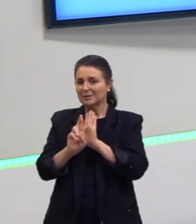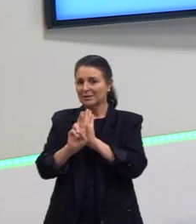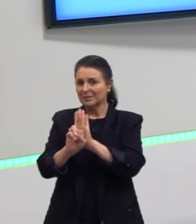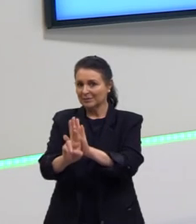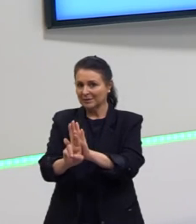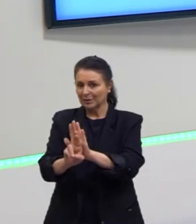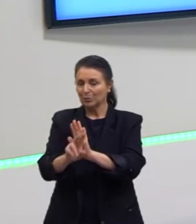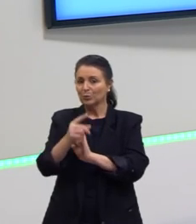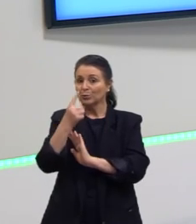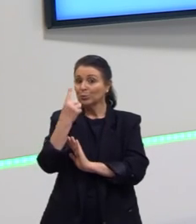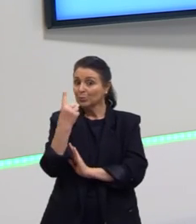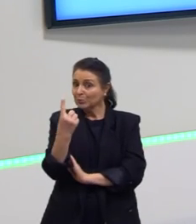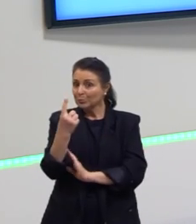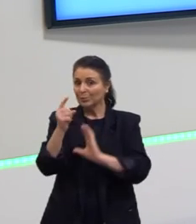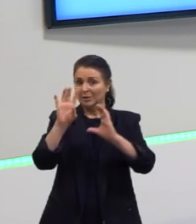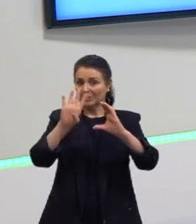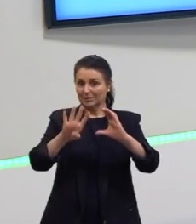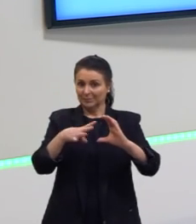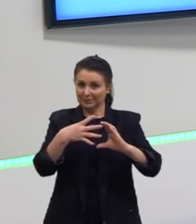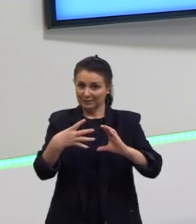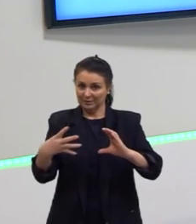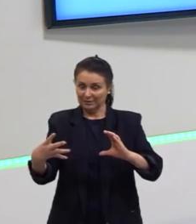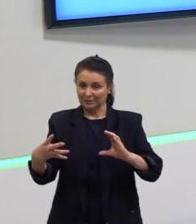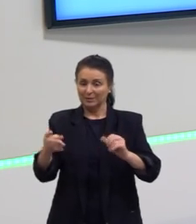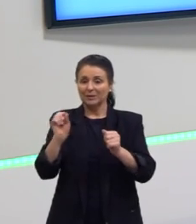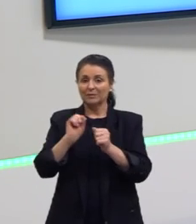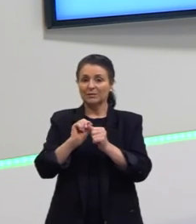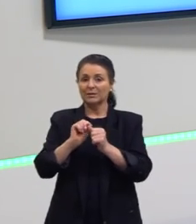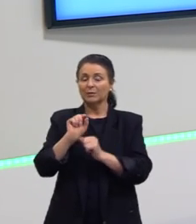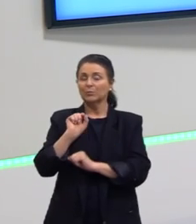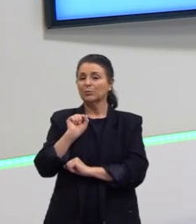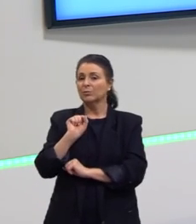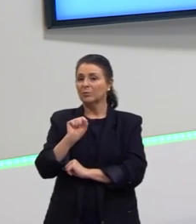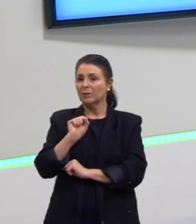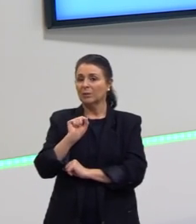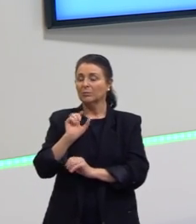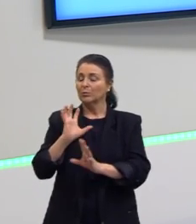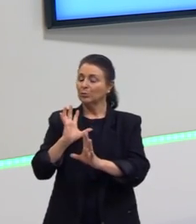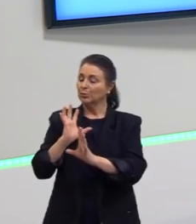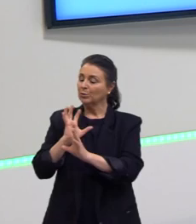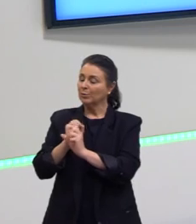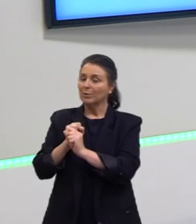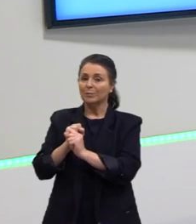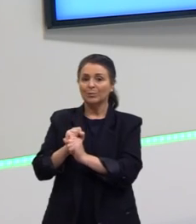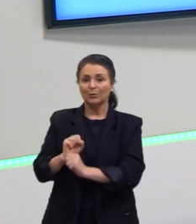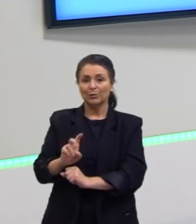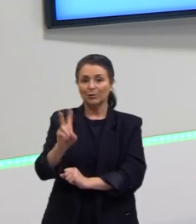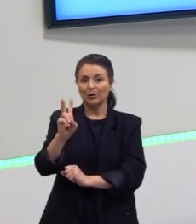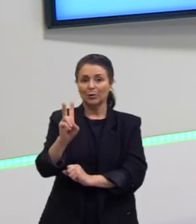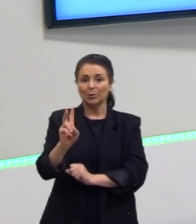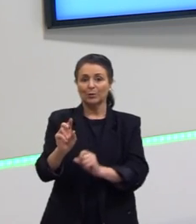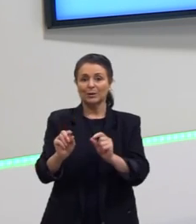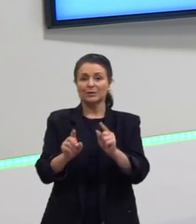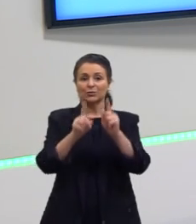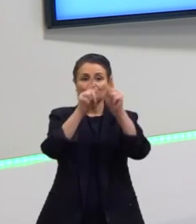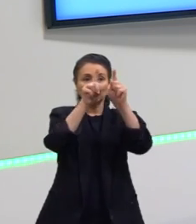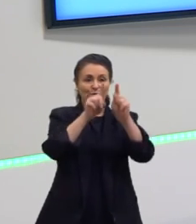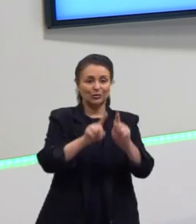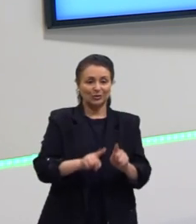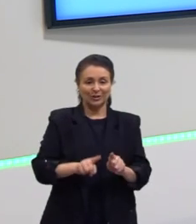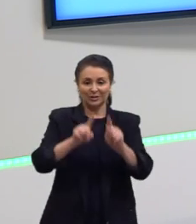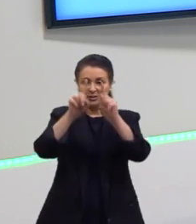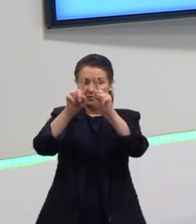em uma única Matriz o que que nós fizemos apenas nós somamos os valores de cada coluna tá